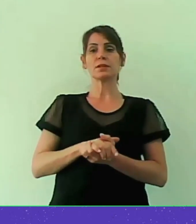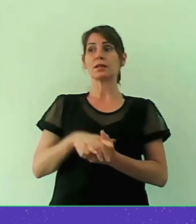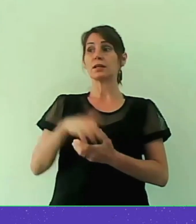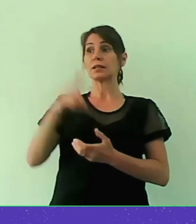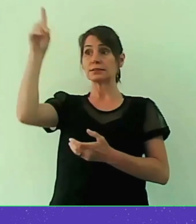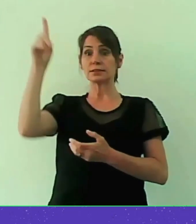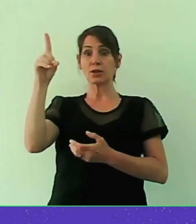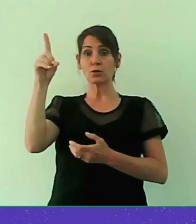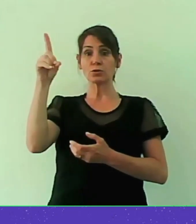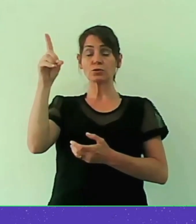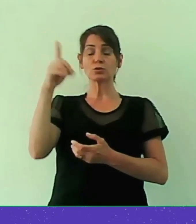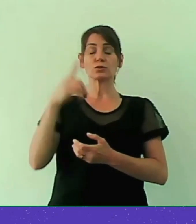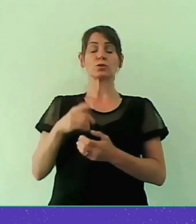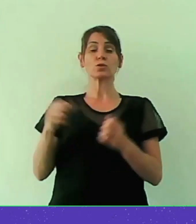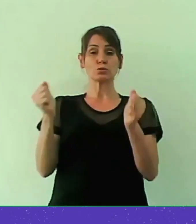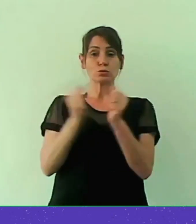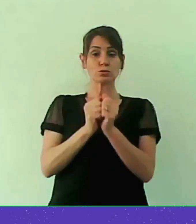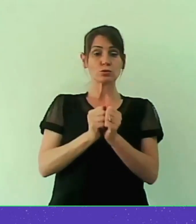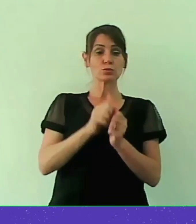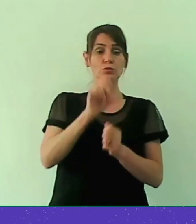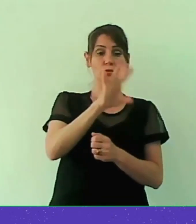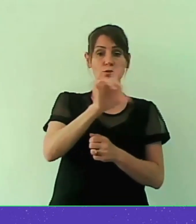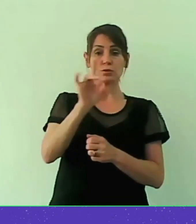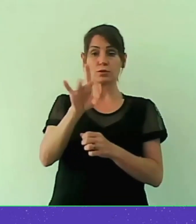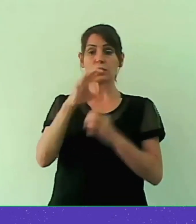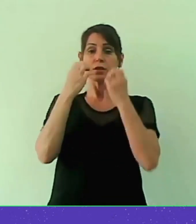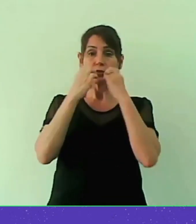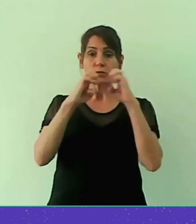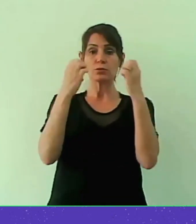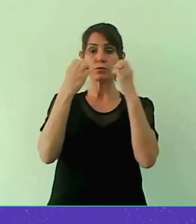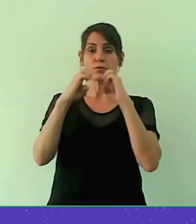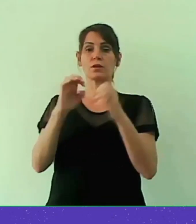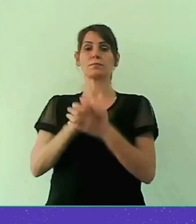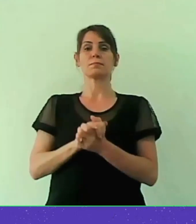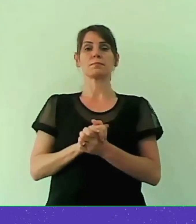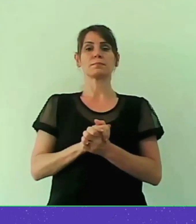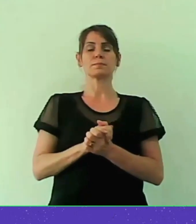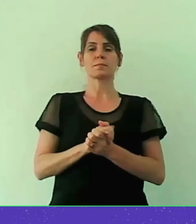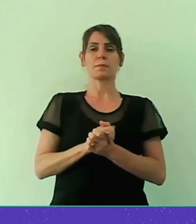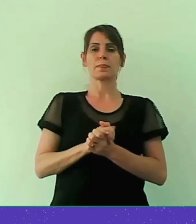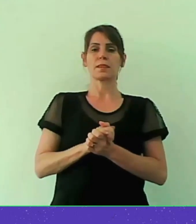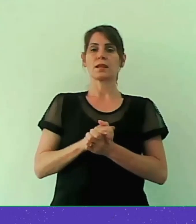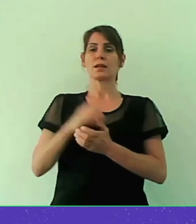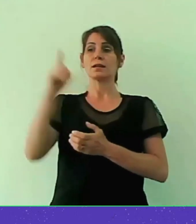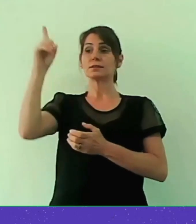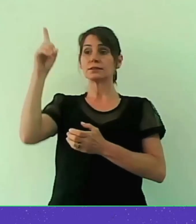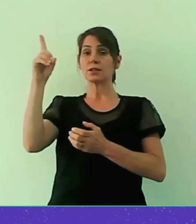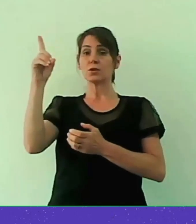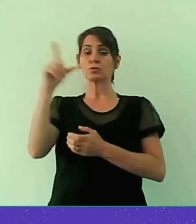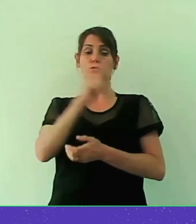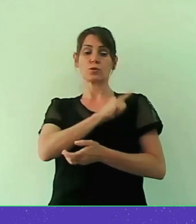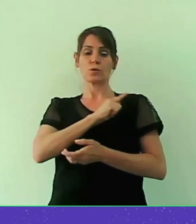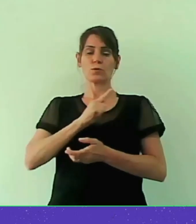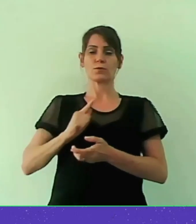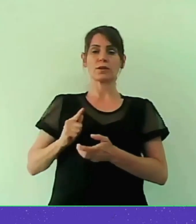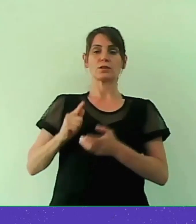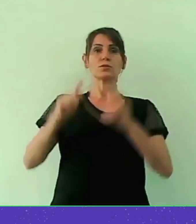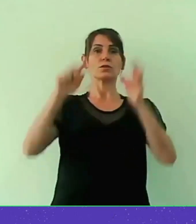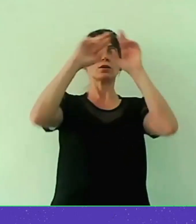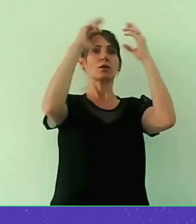você, da pregação do Evangelho do Reino, Ele poder trazer o governo celestial aqui na terra